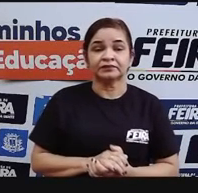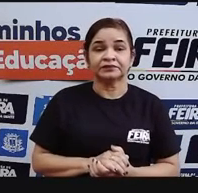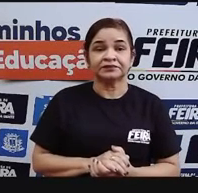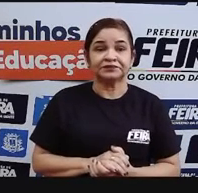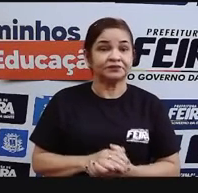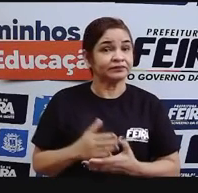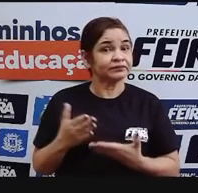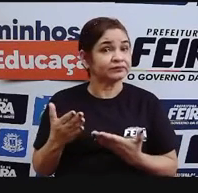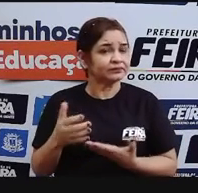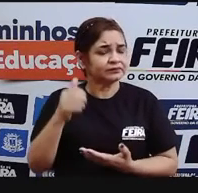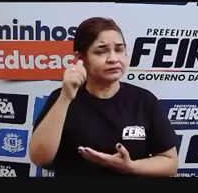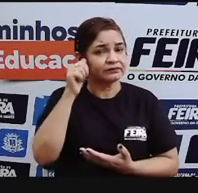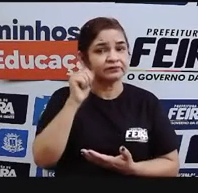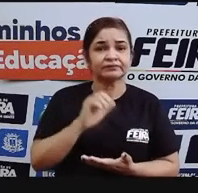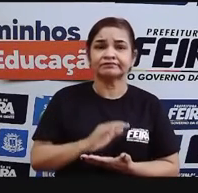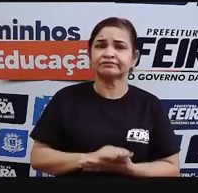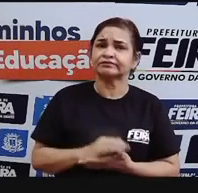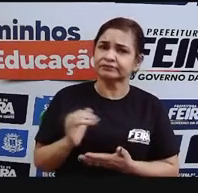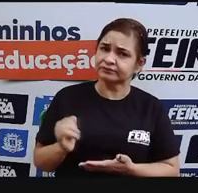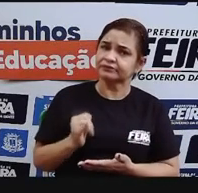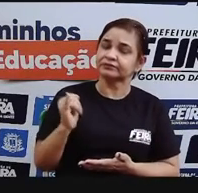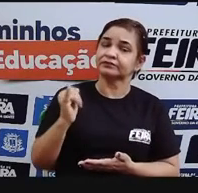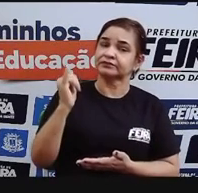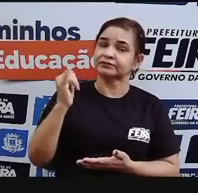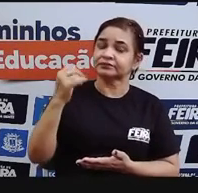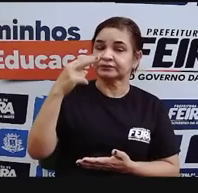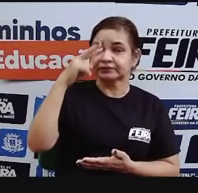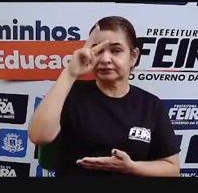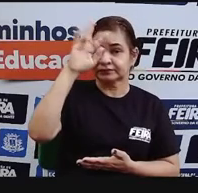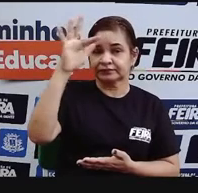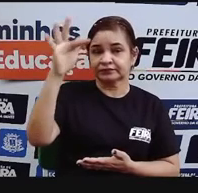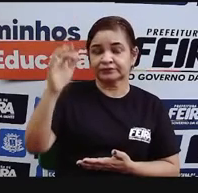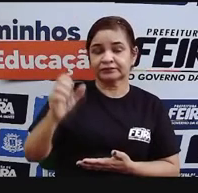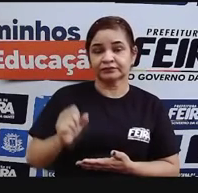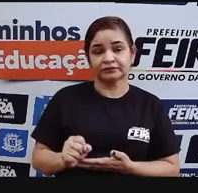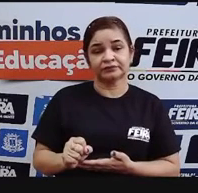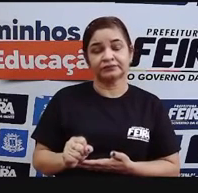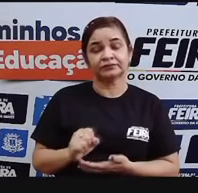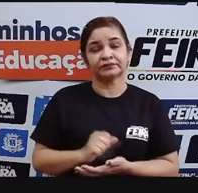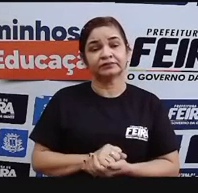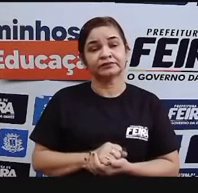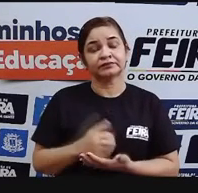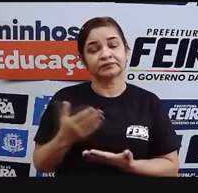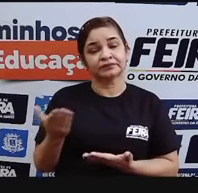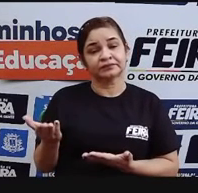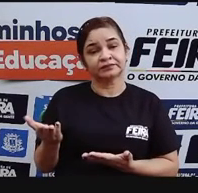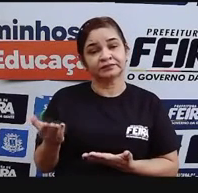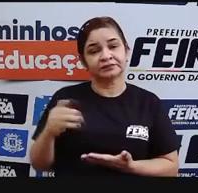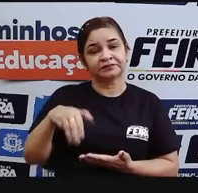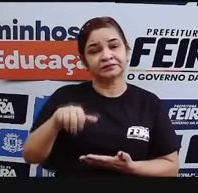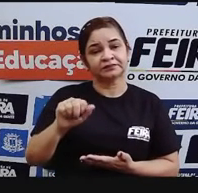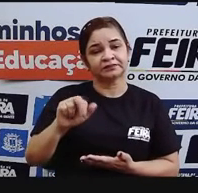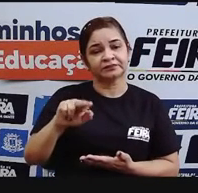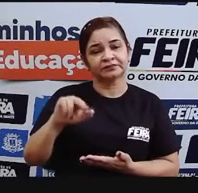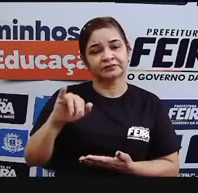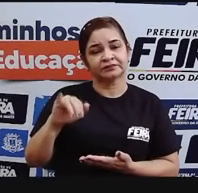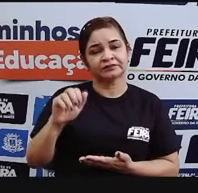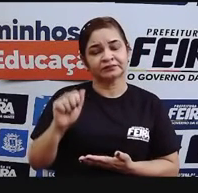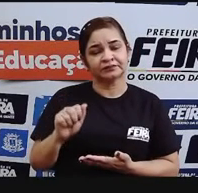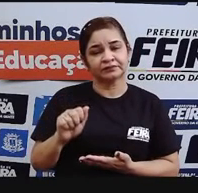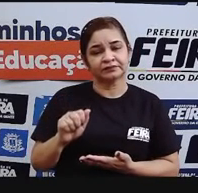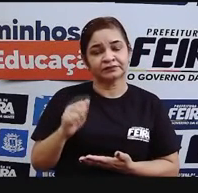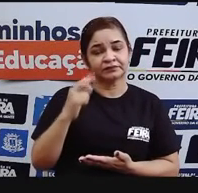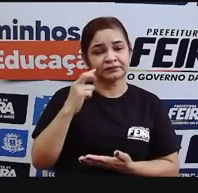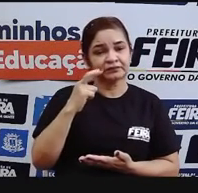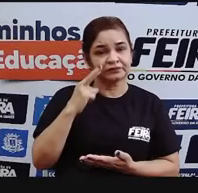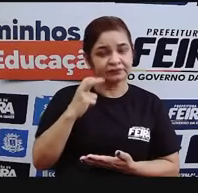E aí, uma mulher de grande destaque na história de Feira de Santana, a Maria Quitéria. Como vocês